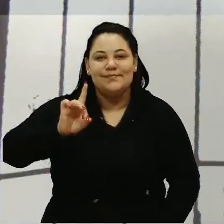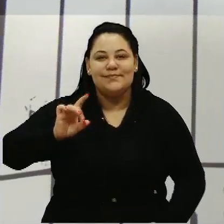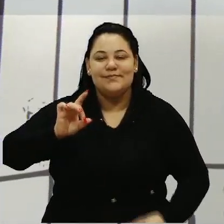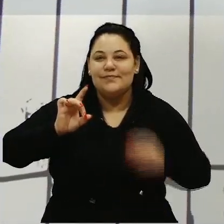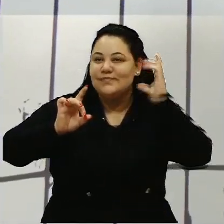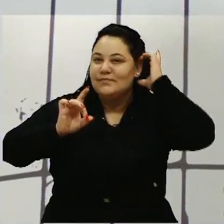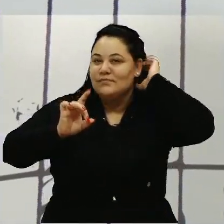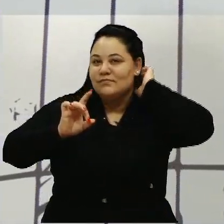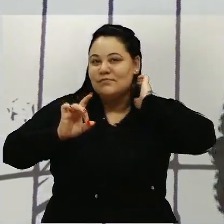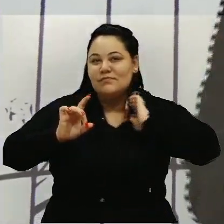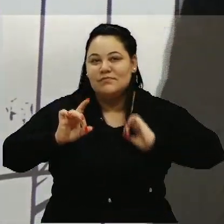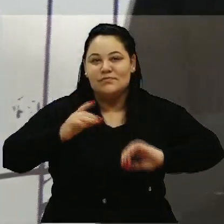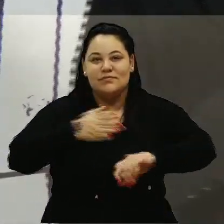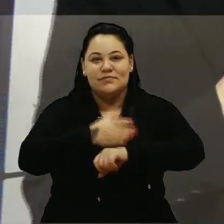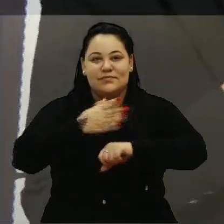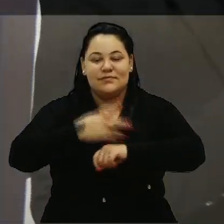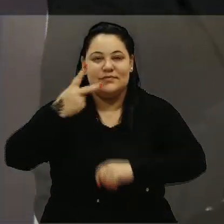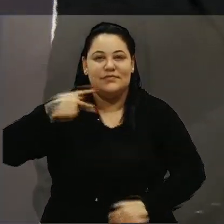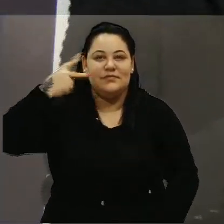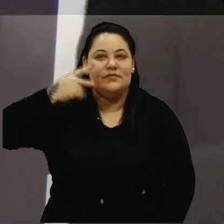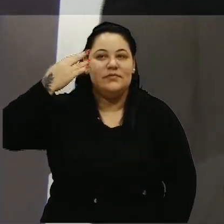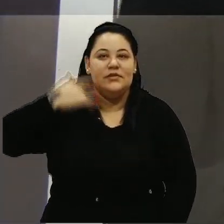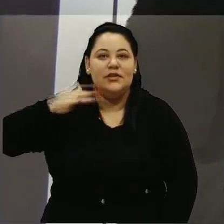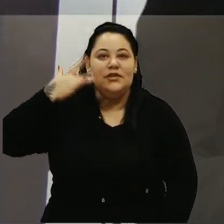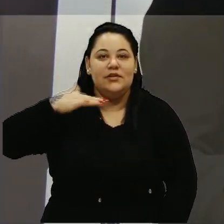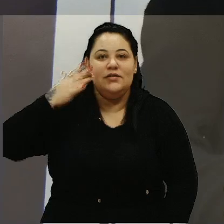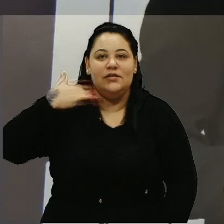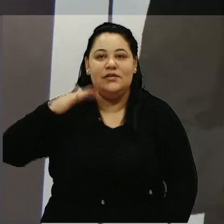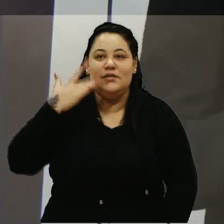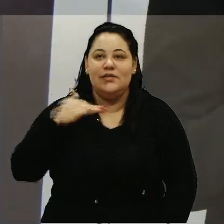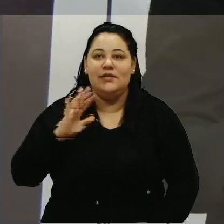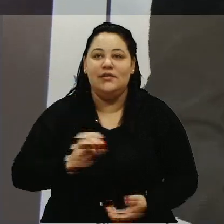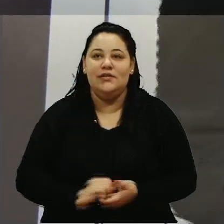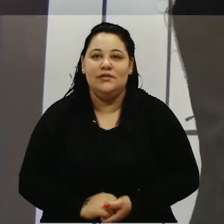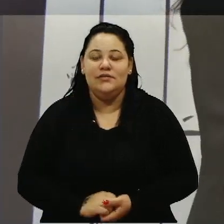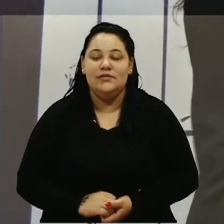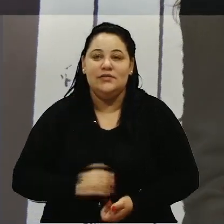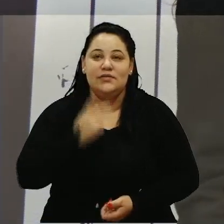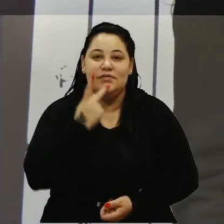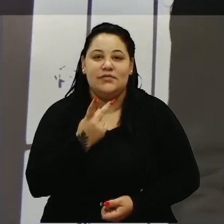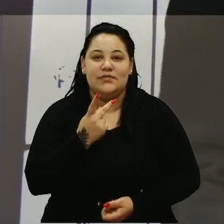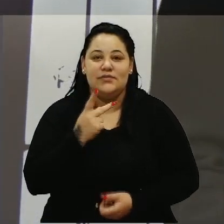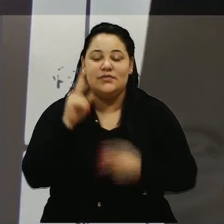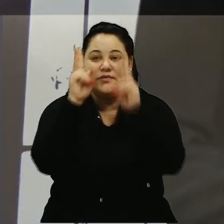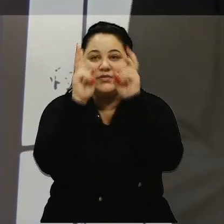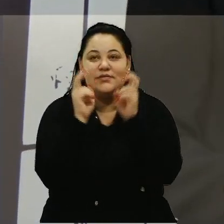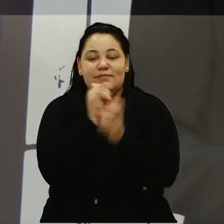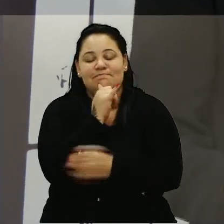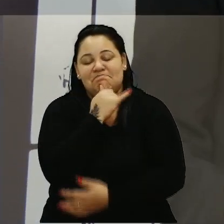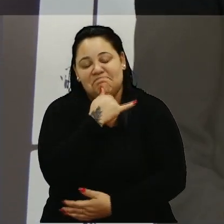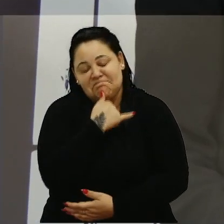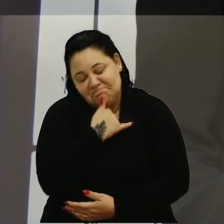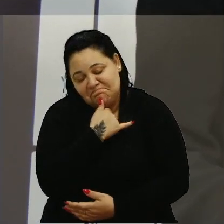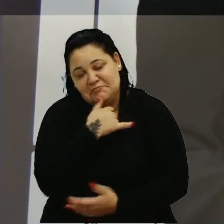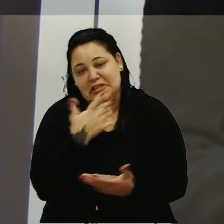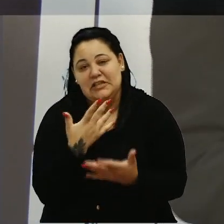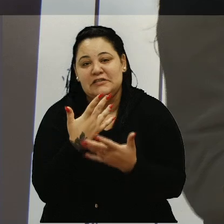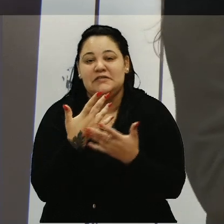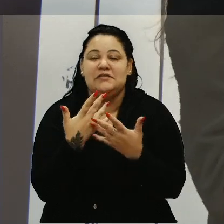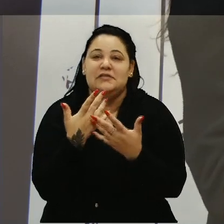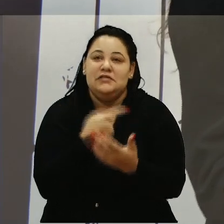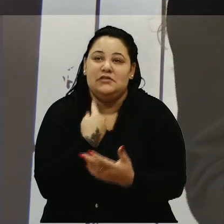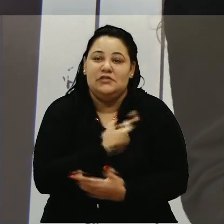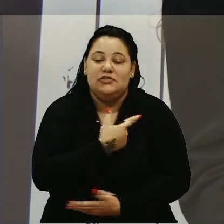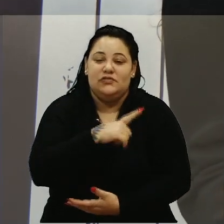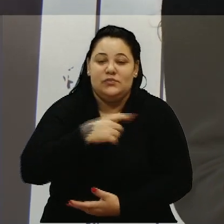participação da vereadora Andressa Marques. Trouxe um assunto bem triste, né? Infelizmente, a gente teve um